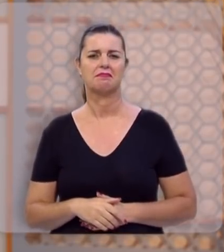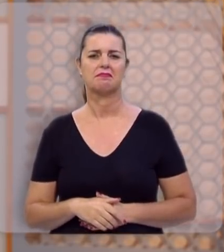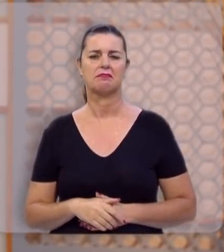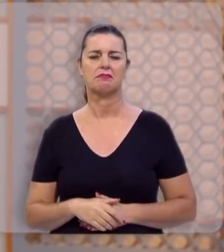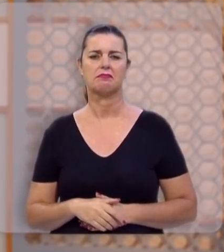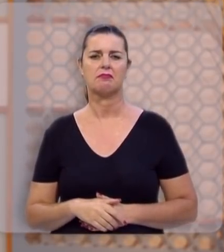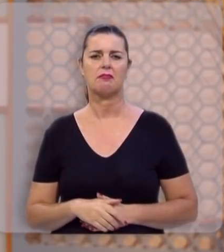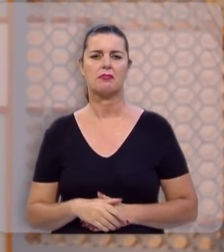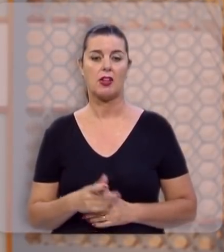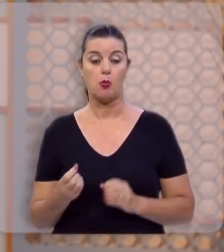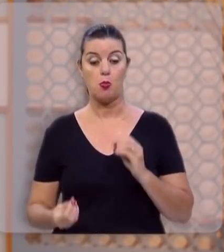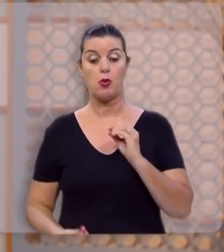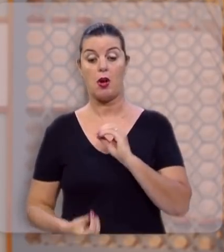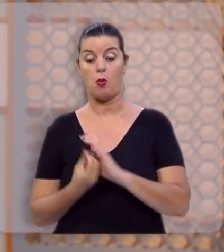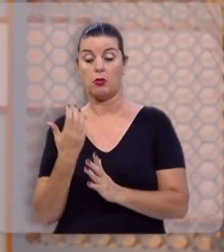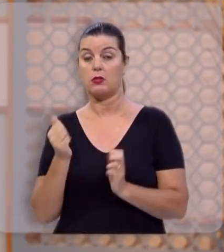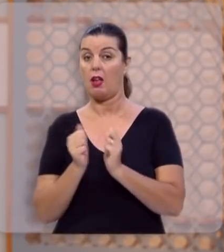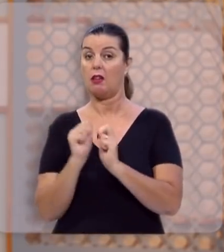as consequências do vento.